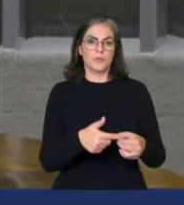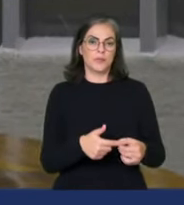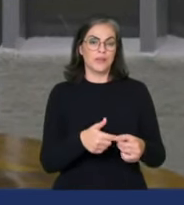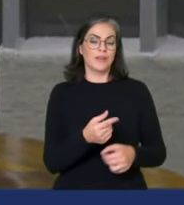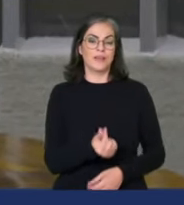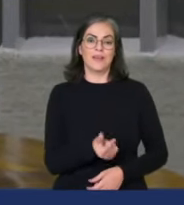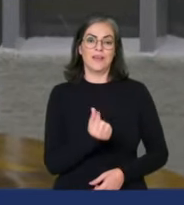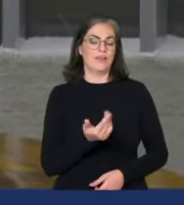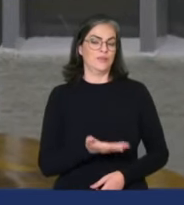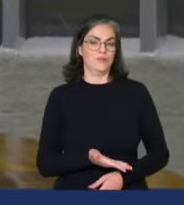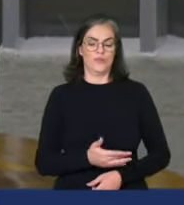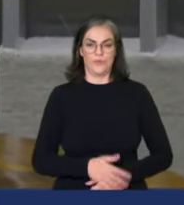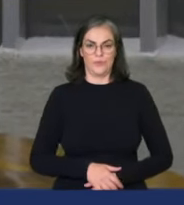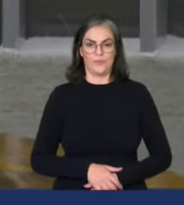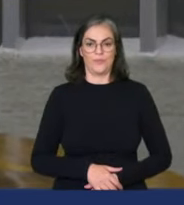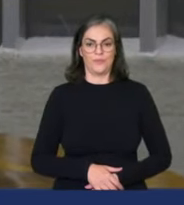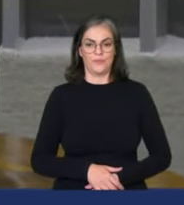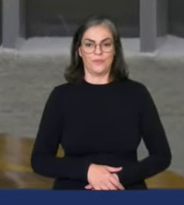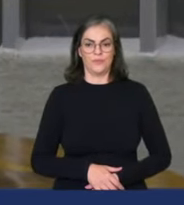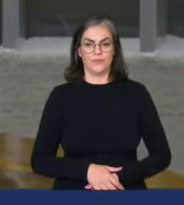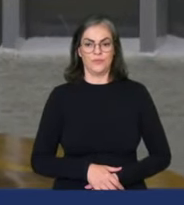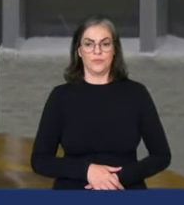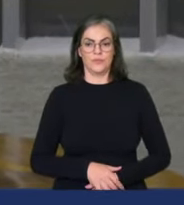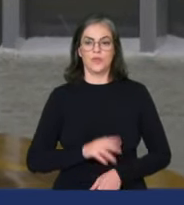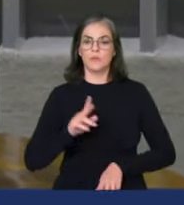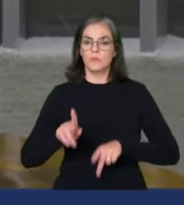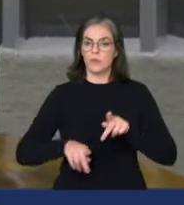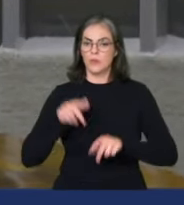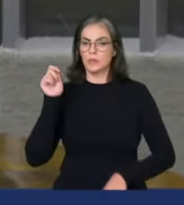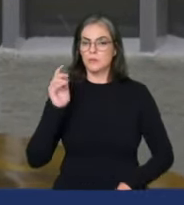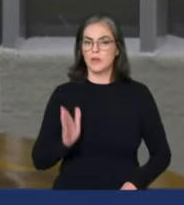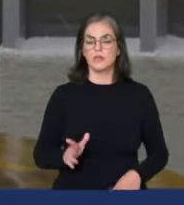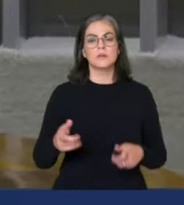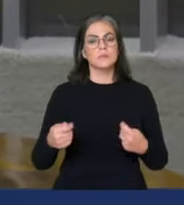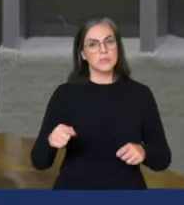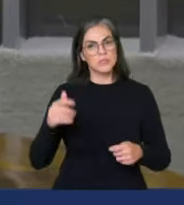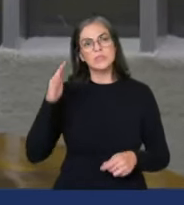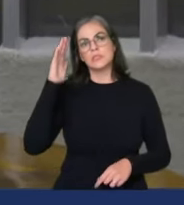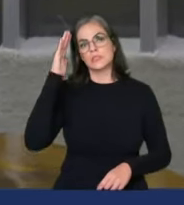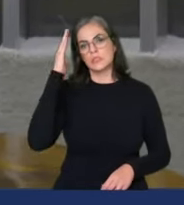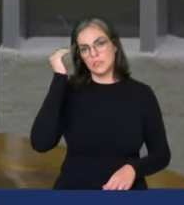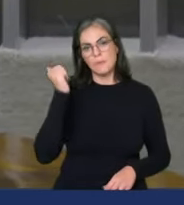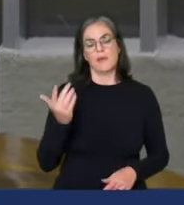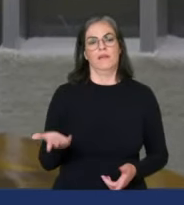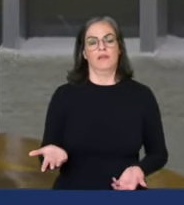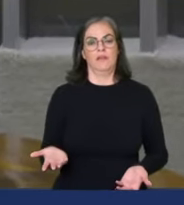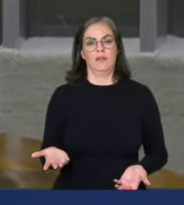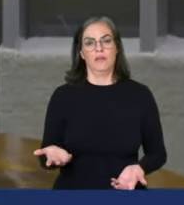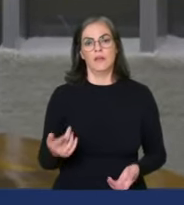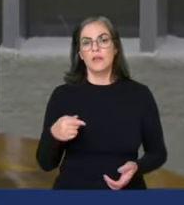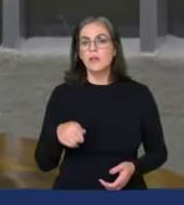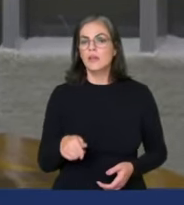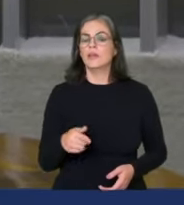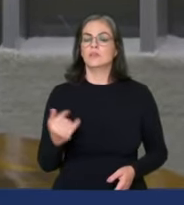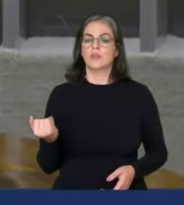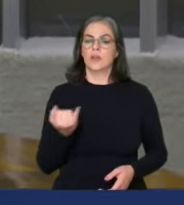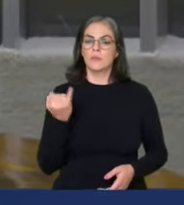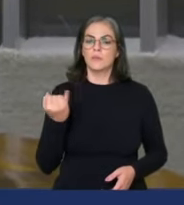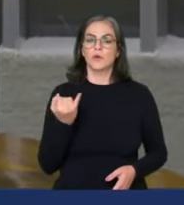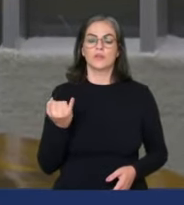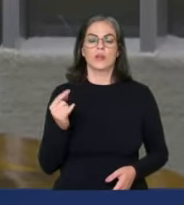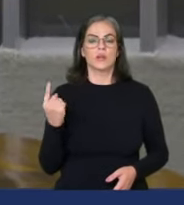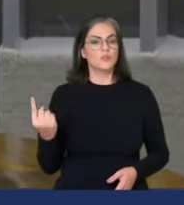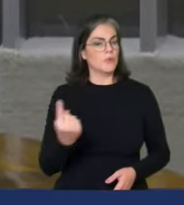é importante que os brasileiros e brasileiras saibam disso, porque isso impacta no orçamento familiar de cada um e de cada uma de